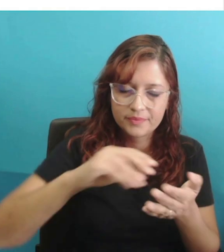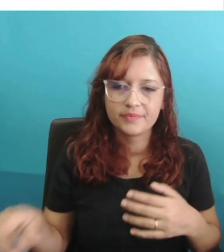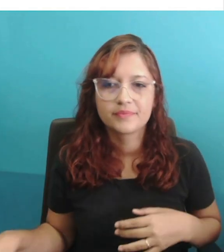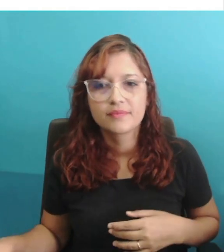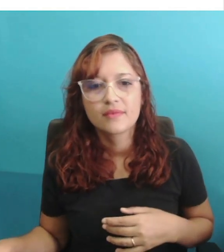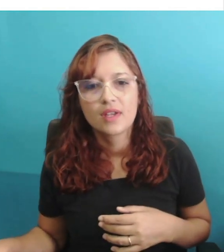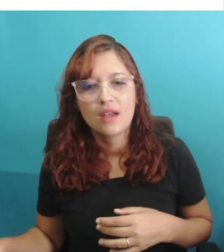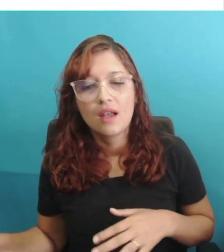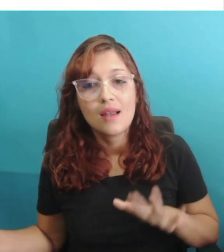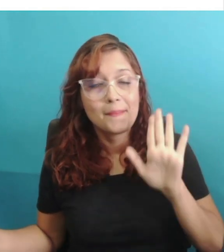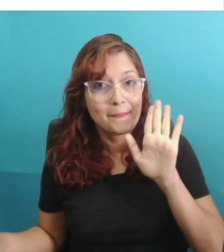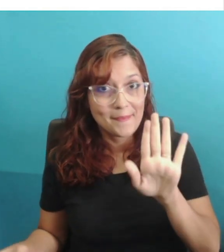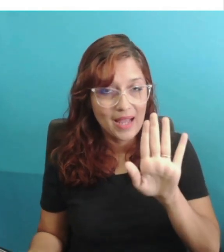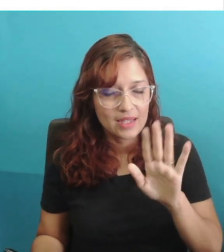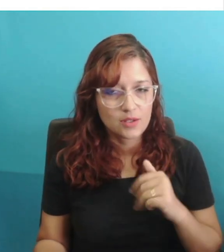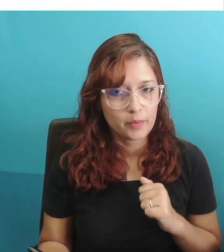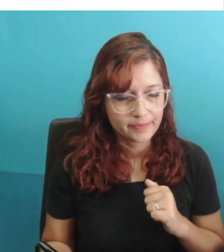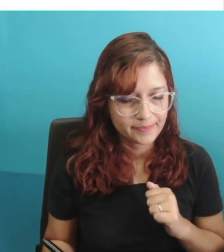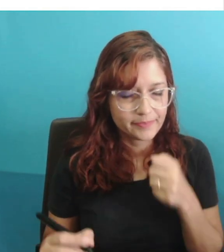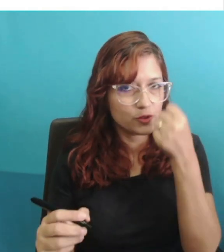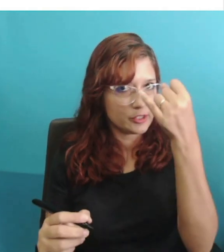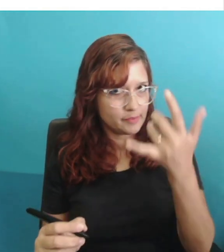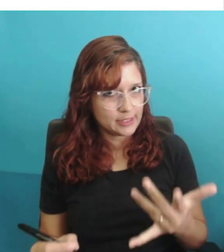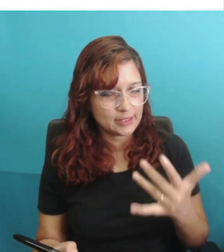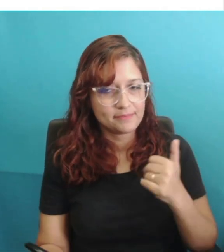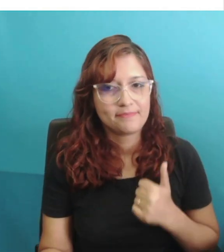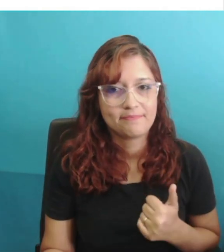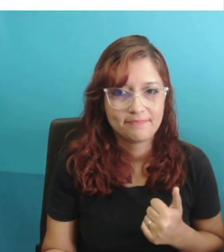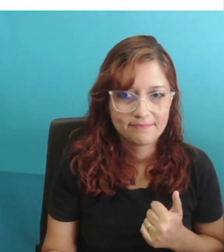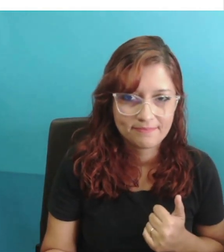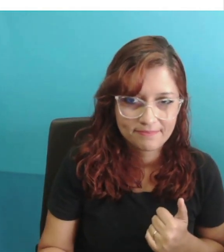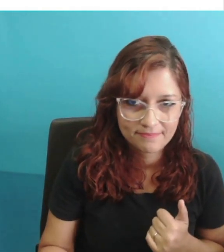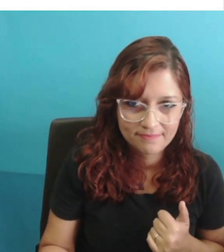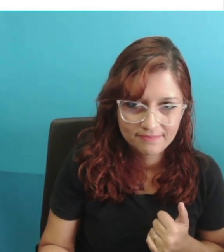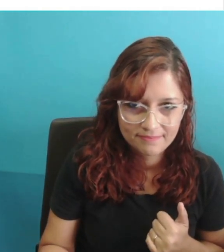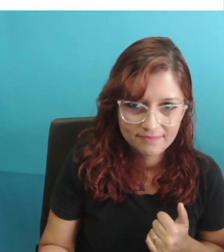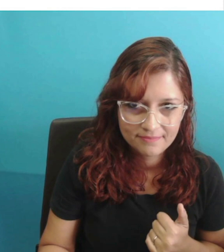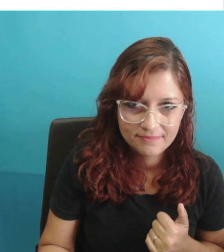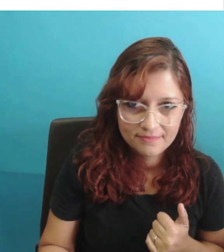Colocar alguma coisa em cima de algum lugar. Ou dentro de algum lugar.